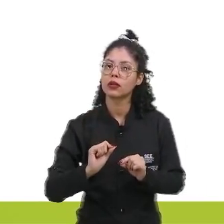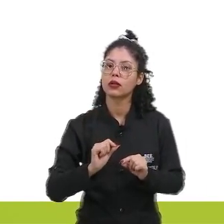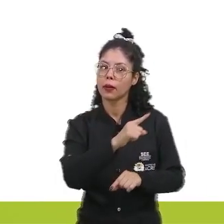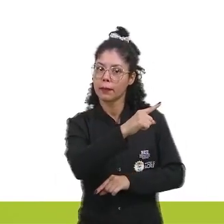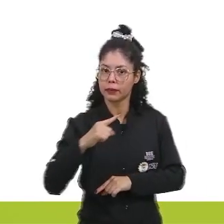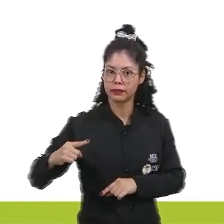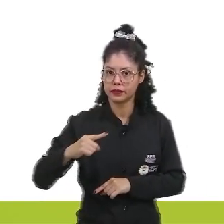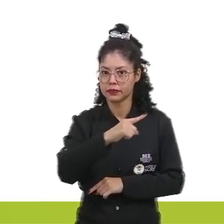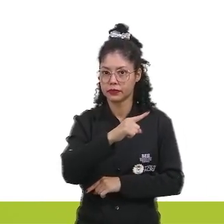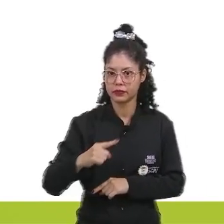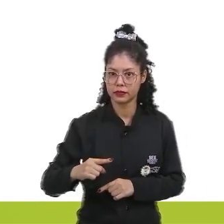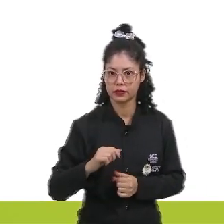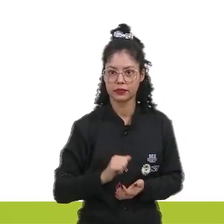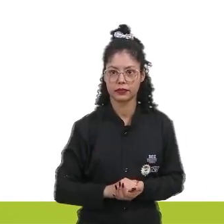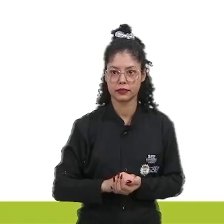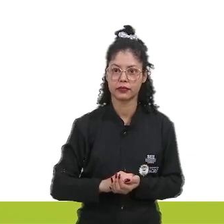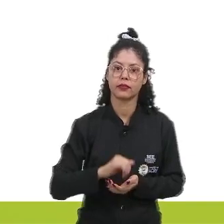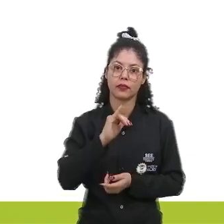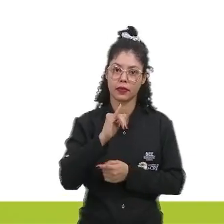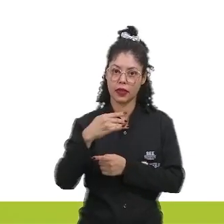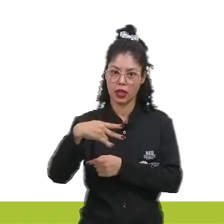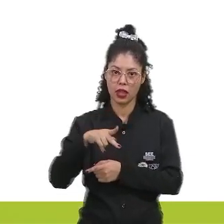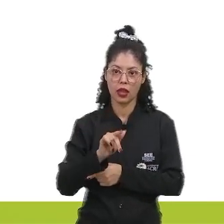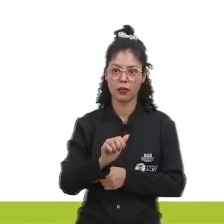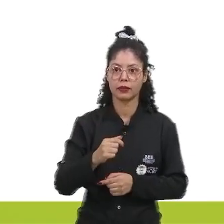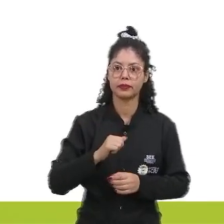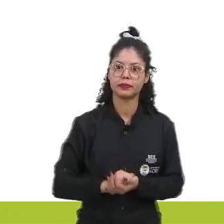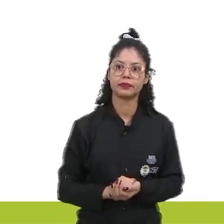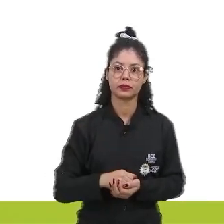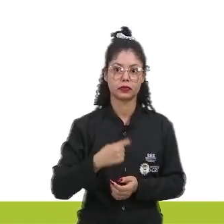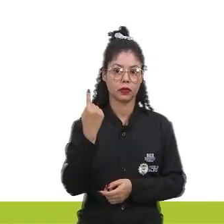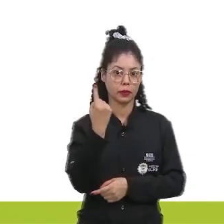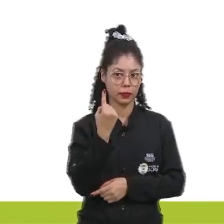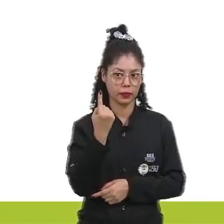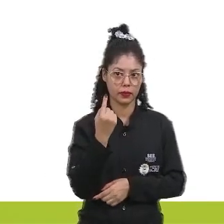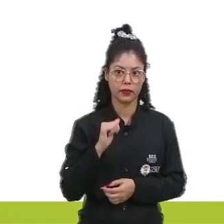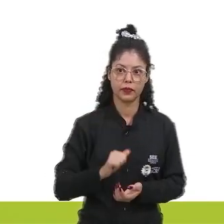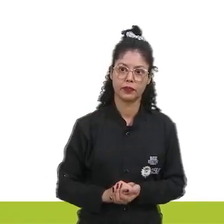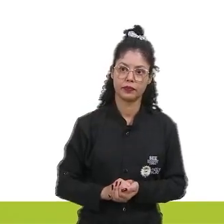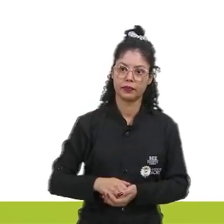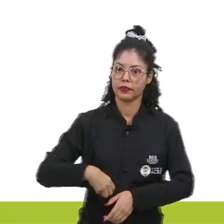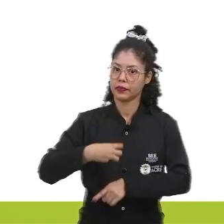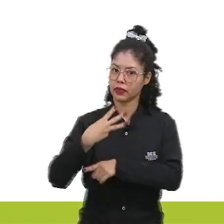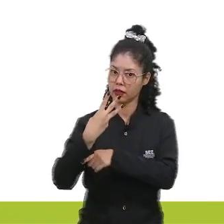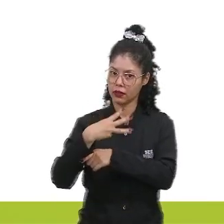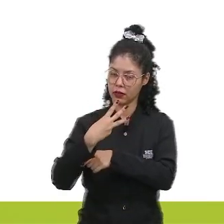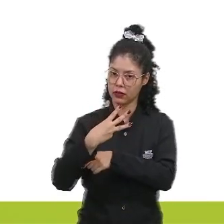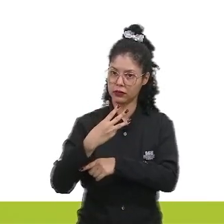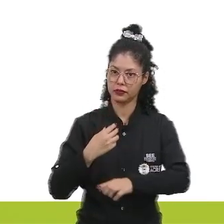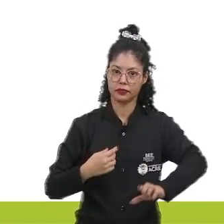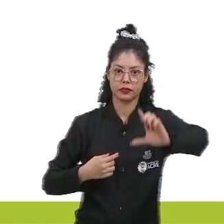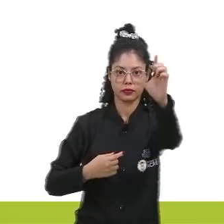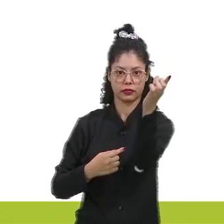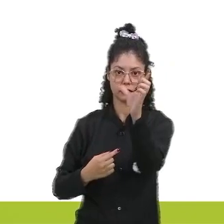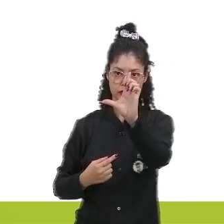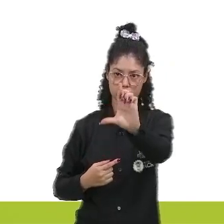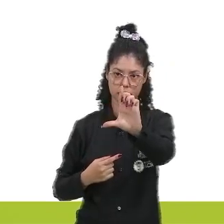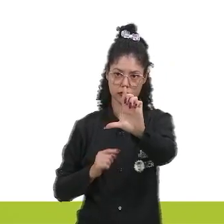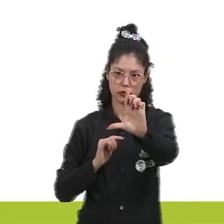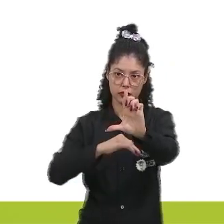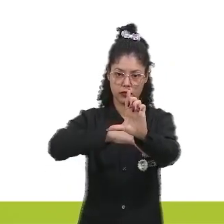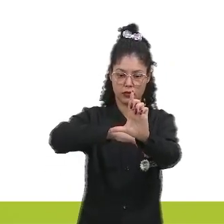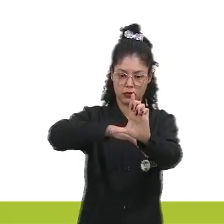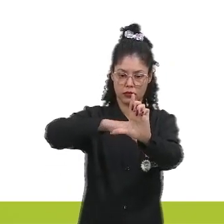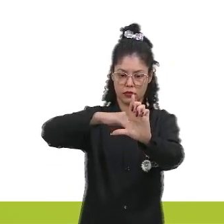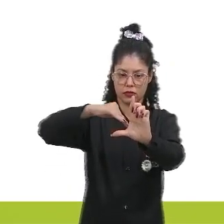tá? Desculpa, quadrantes ímpares. Então ele vai cortar o primeiro quadrante e o terceiro quadrante. Toda